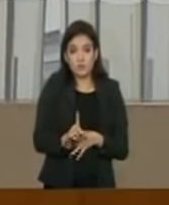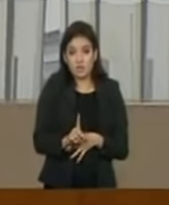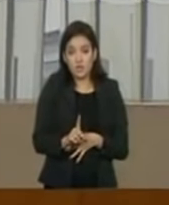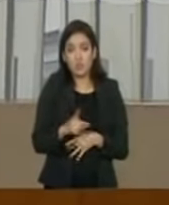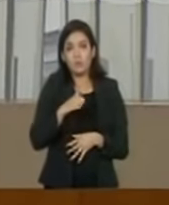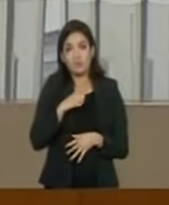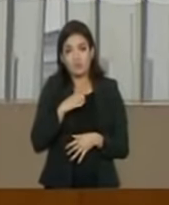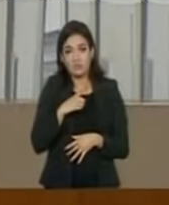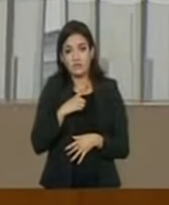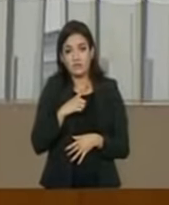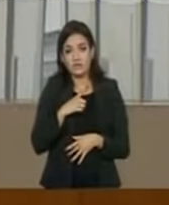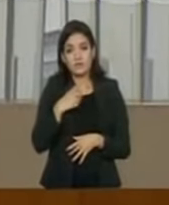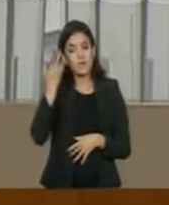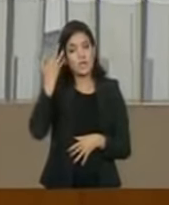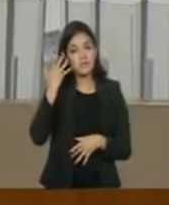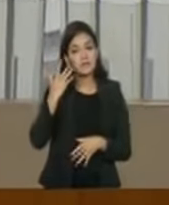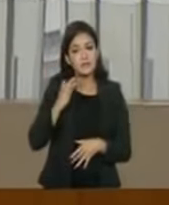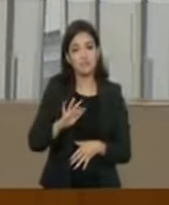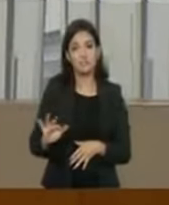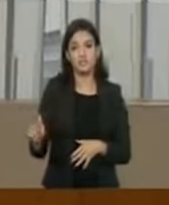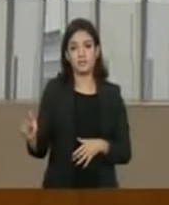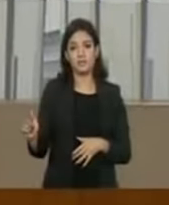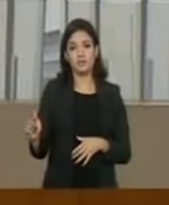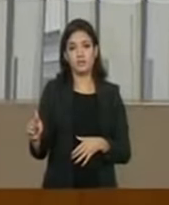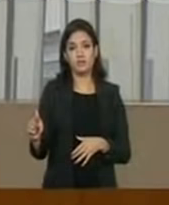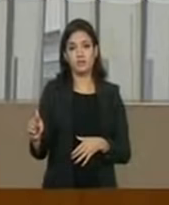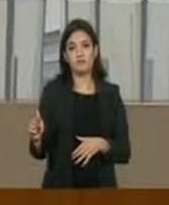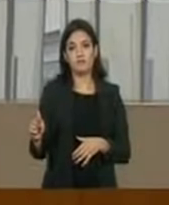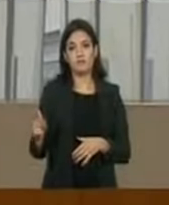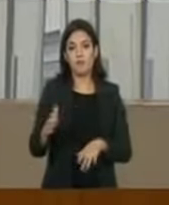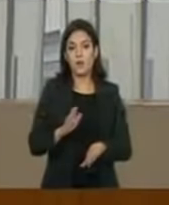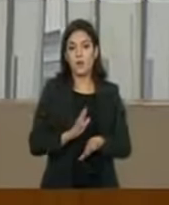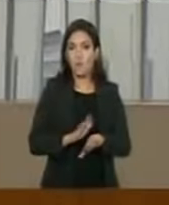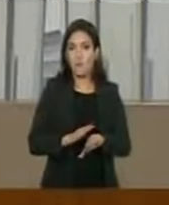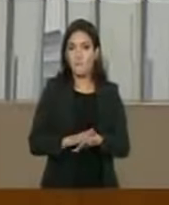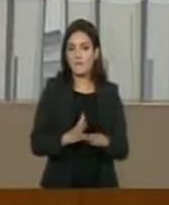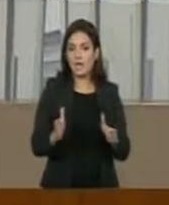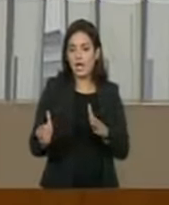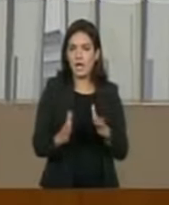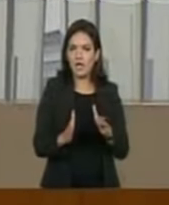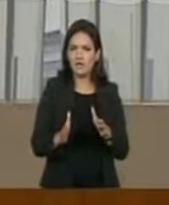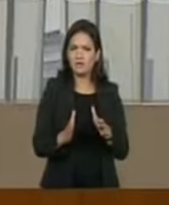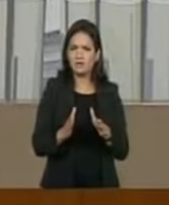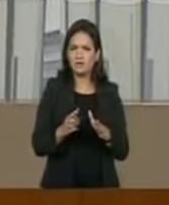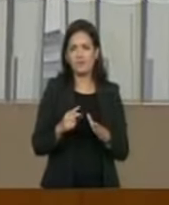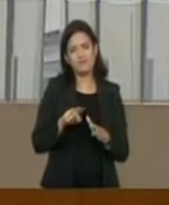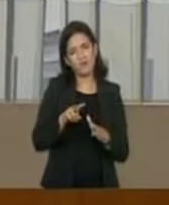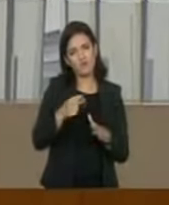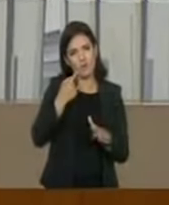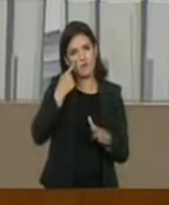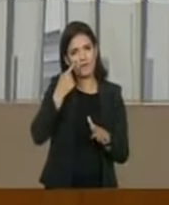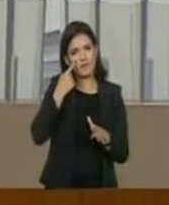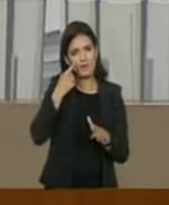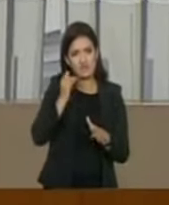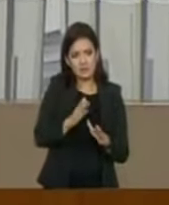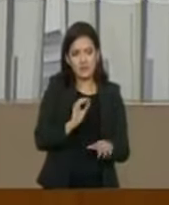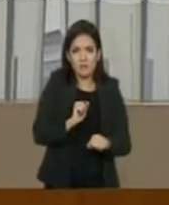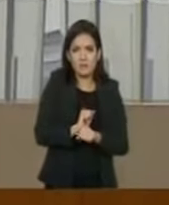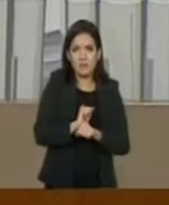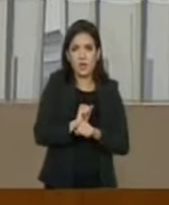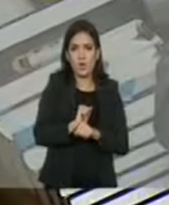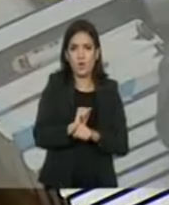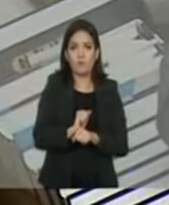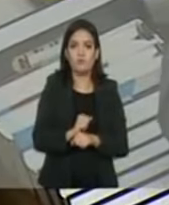dias como sem correr os prazos processuais isso indagou e você lência disse muito bem o